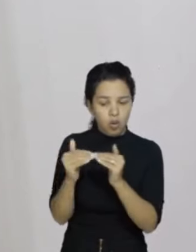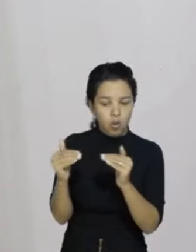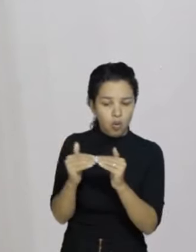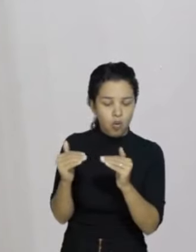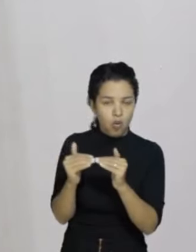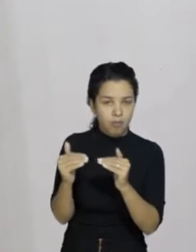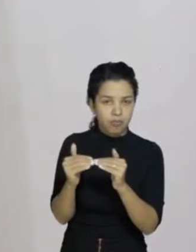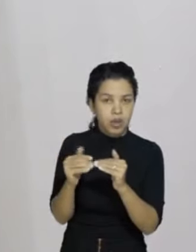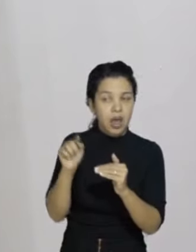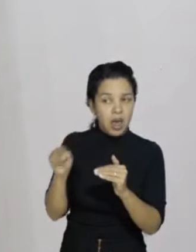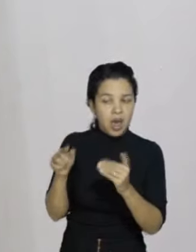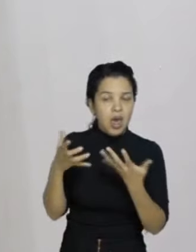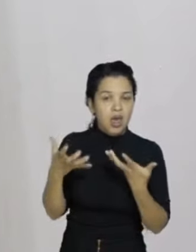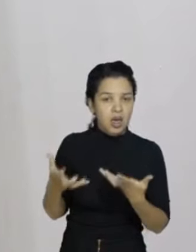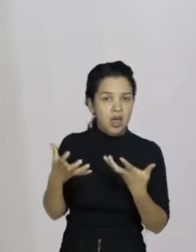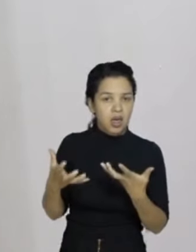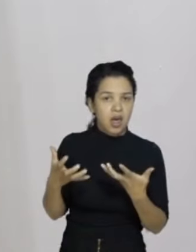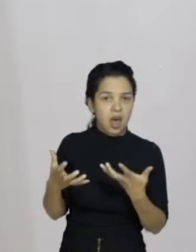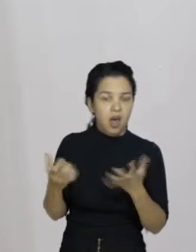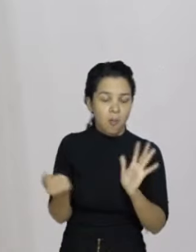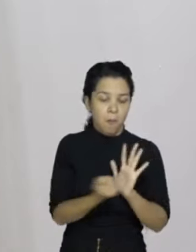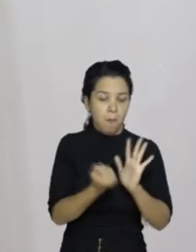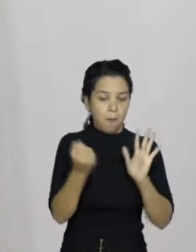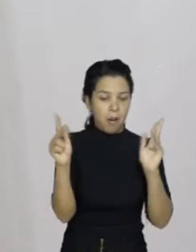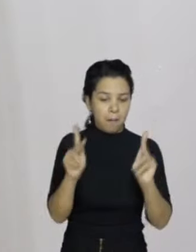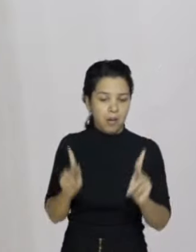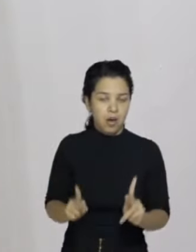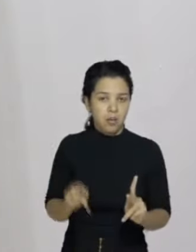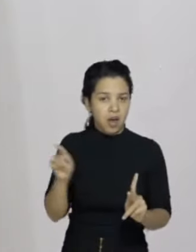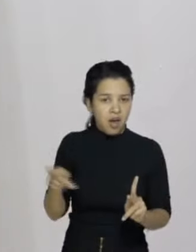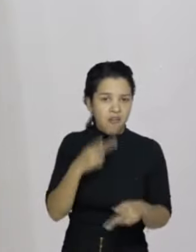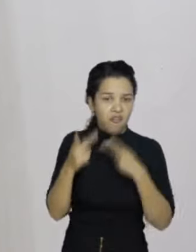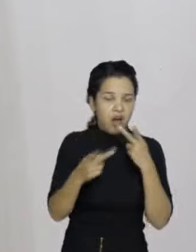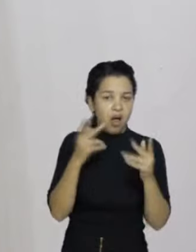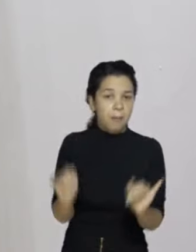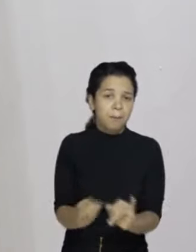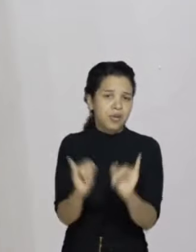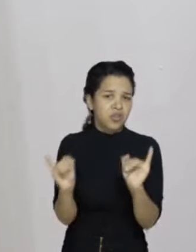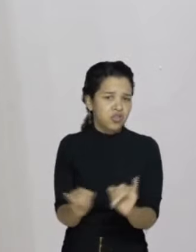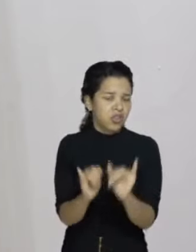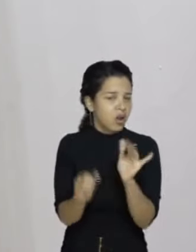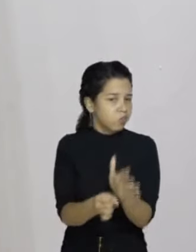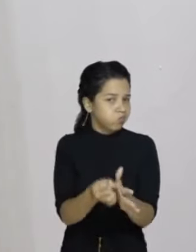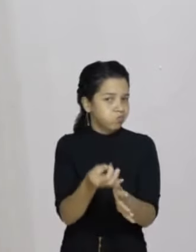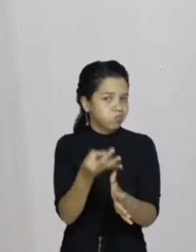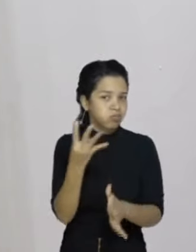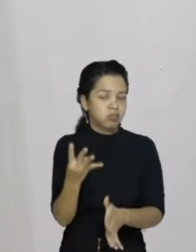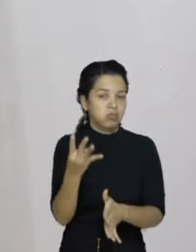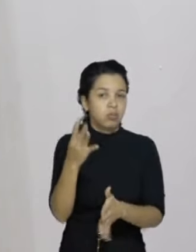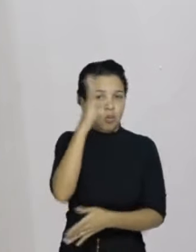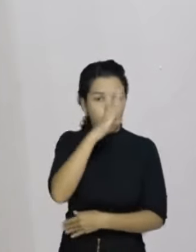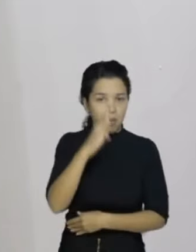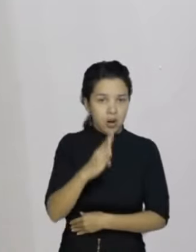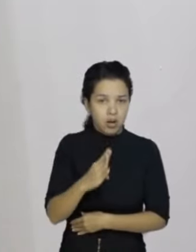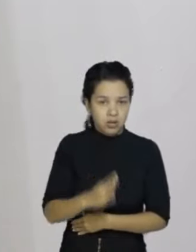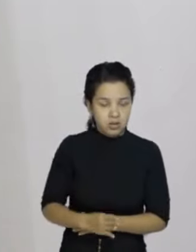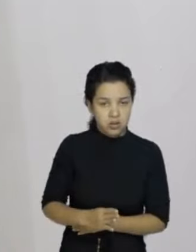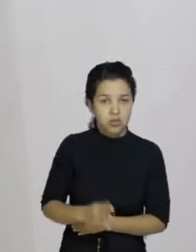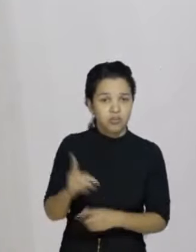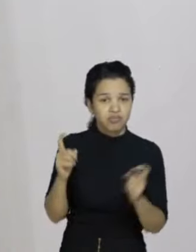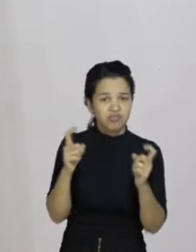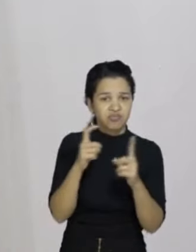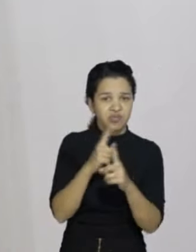o símbolo da paz mas já falou tanta besteira que colocou o Brasil em uma situação difícil em